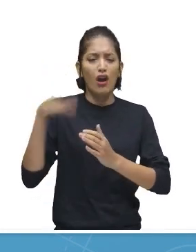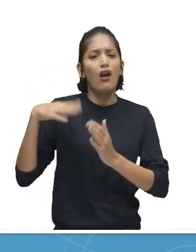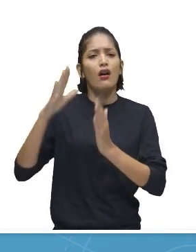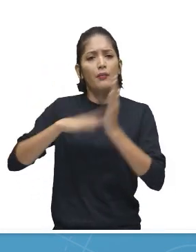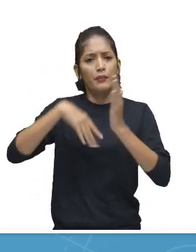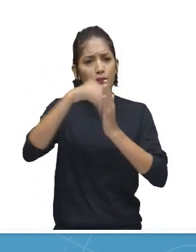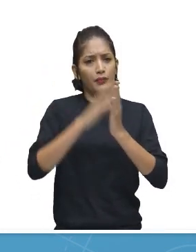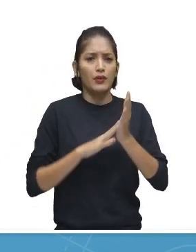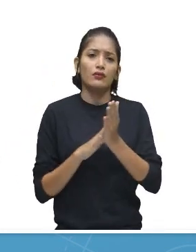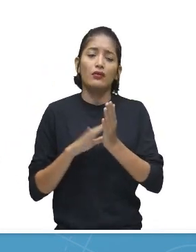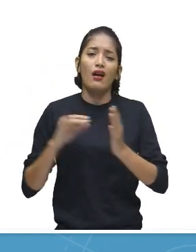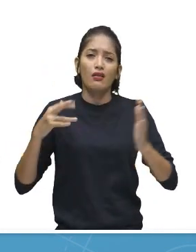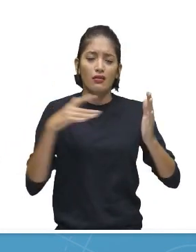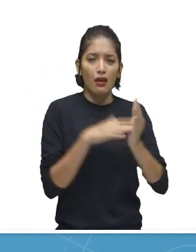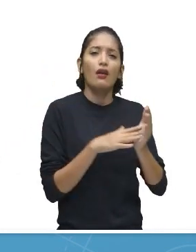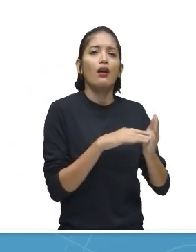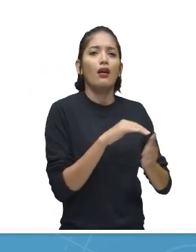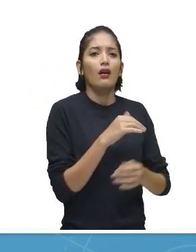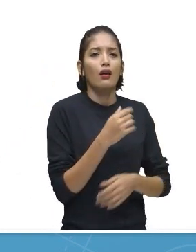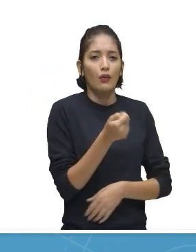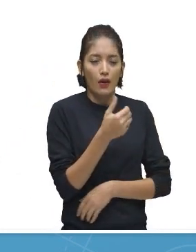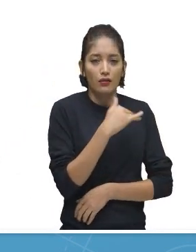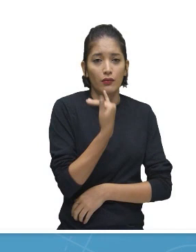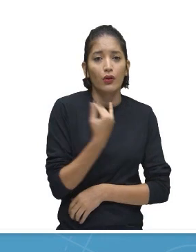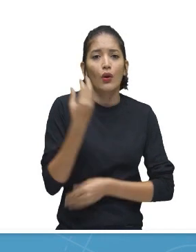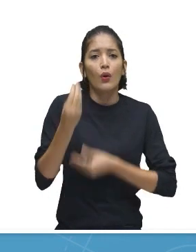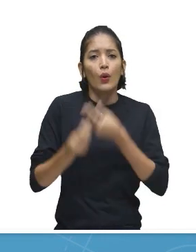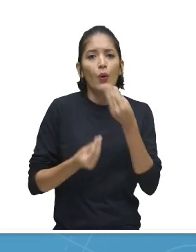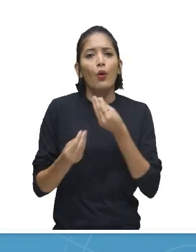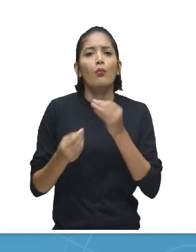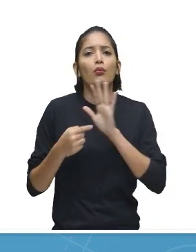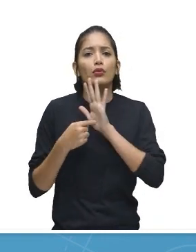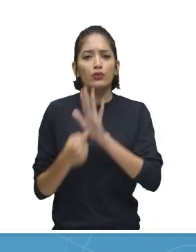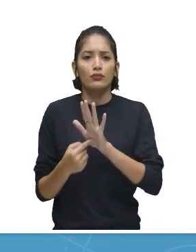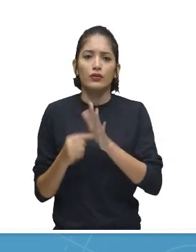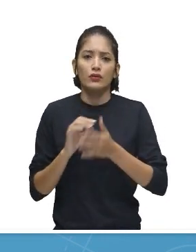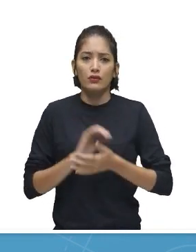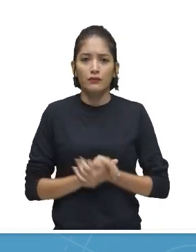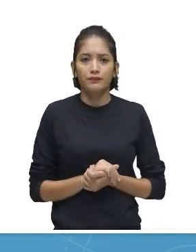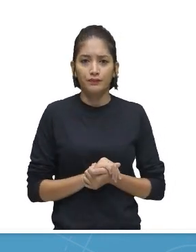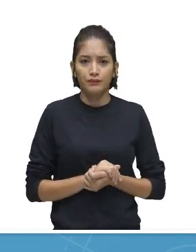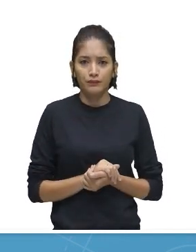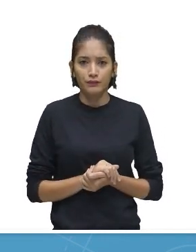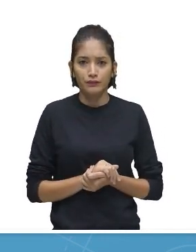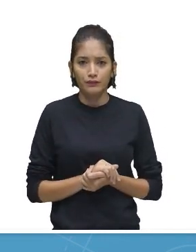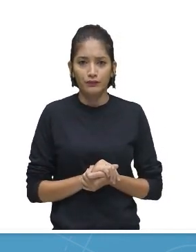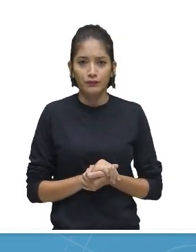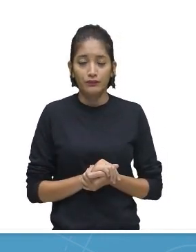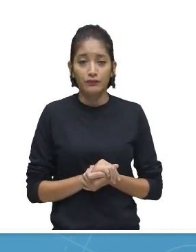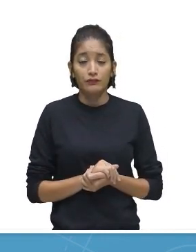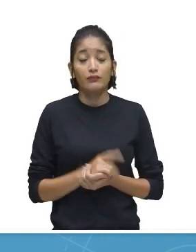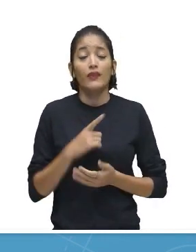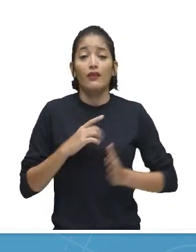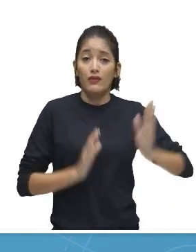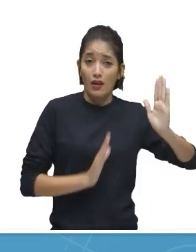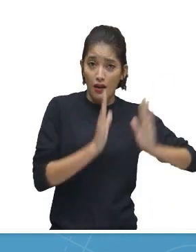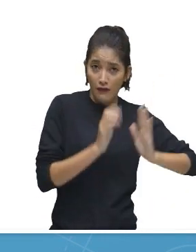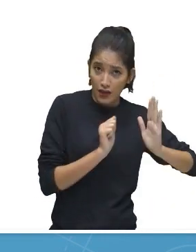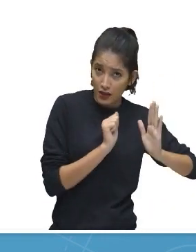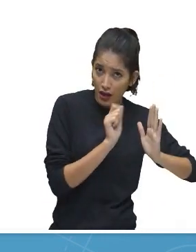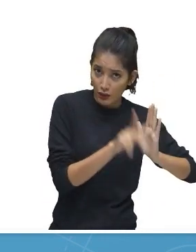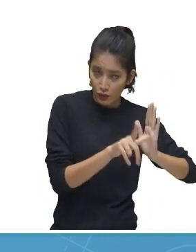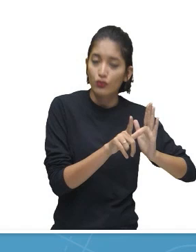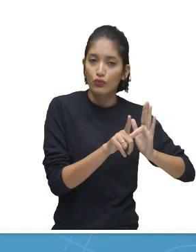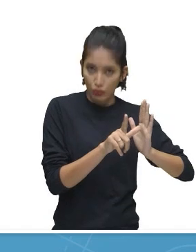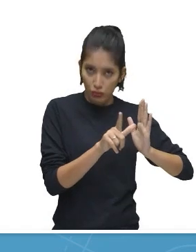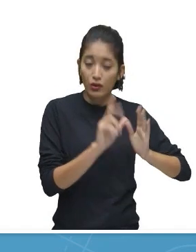fases. Quais essas fases e como podem conceituá-las? Ele passou pela fase azul, não é isso? Após a morte do seu